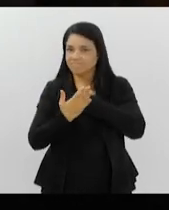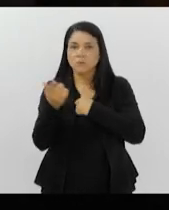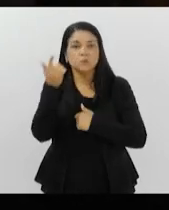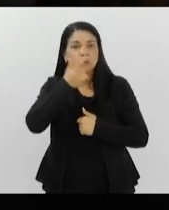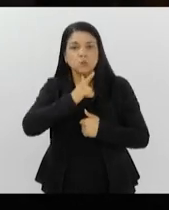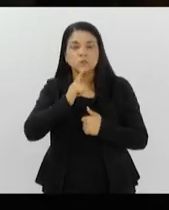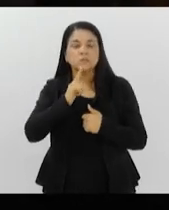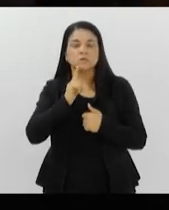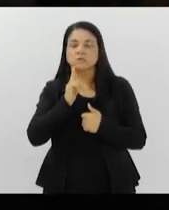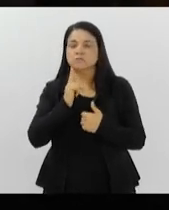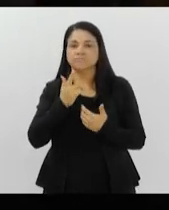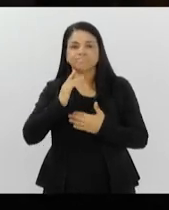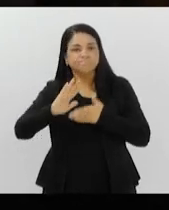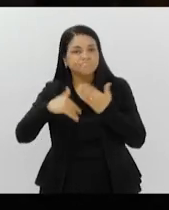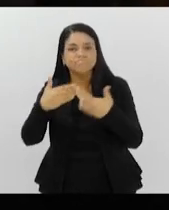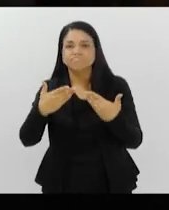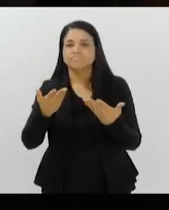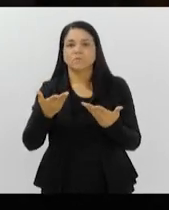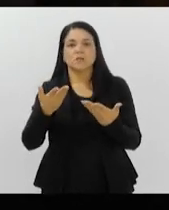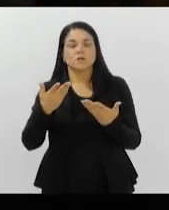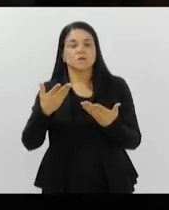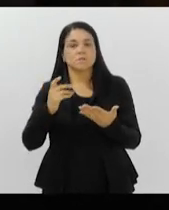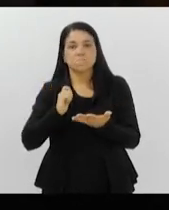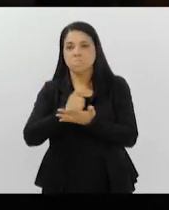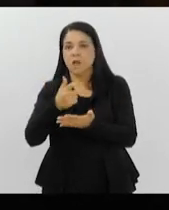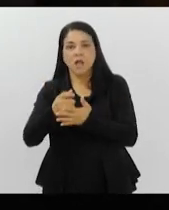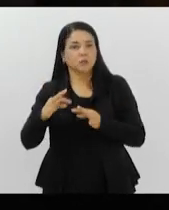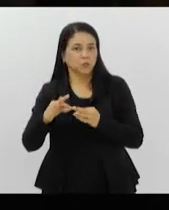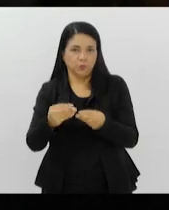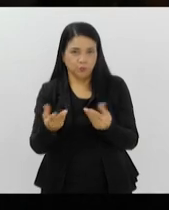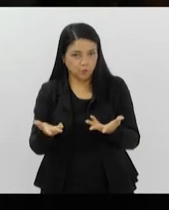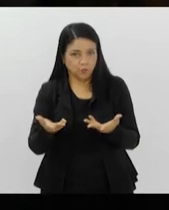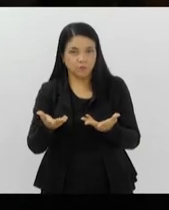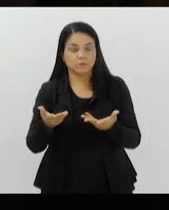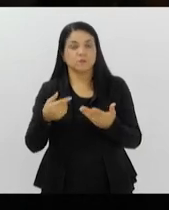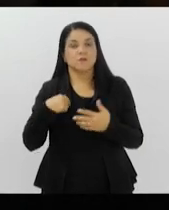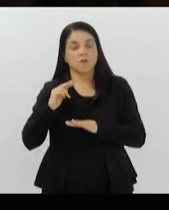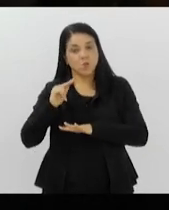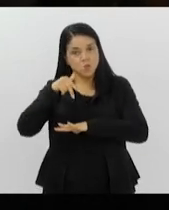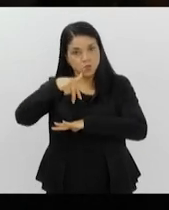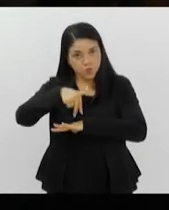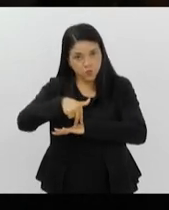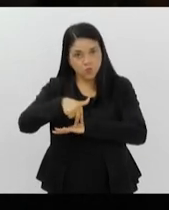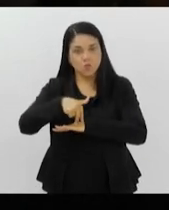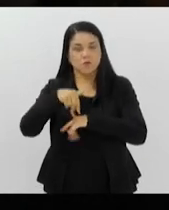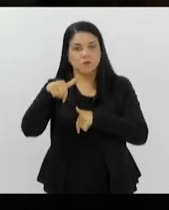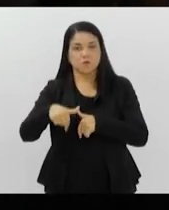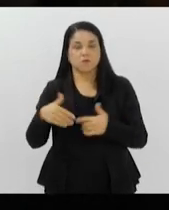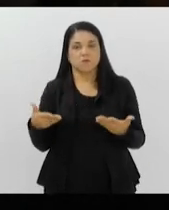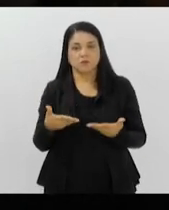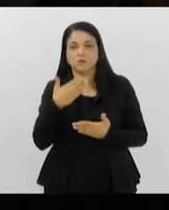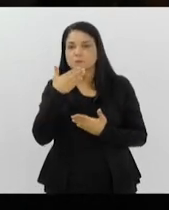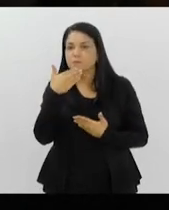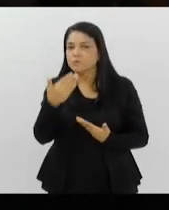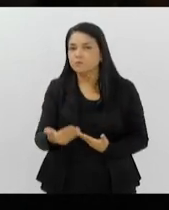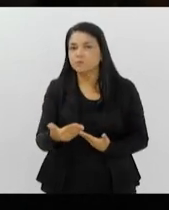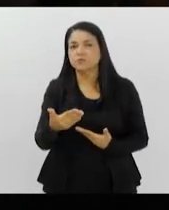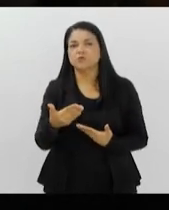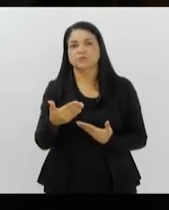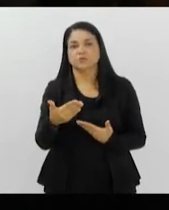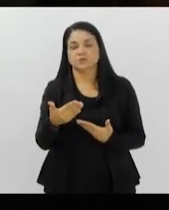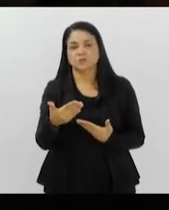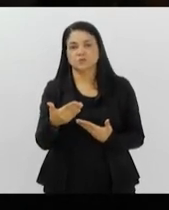se reerguer a ponto de manter todas as suas contas em dia. Então, eu venho aqui nesta casa pedir de